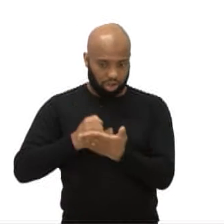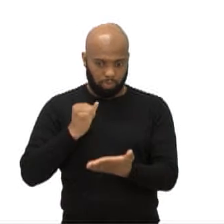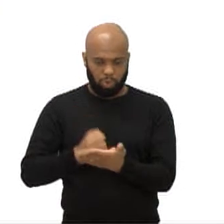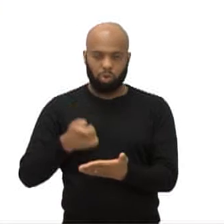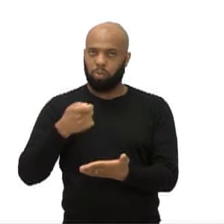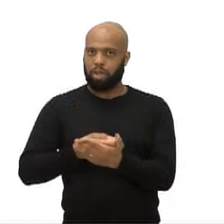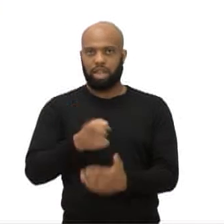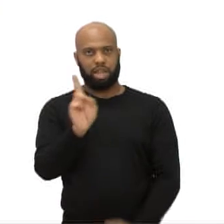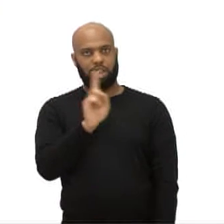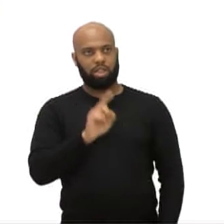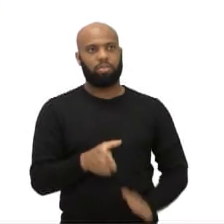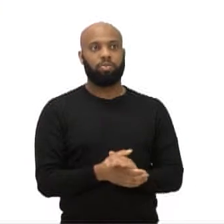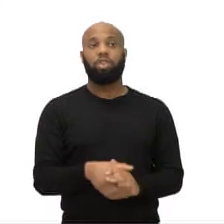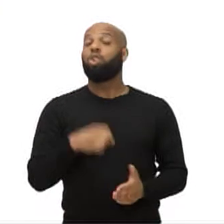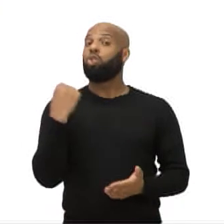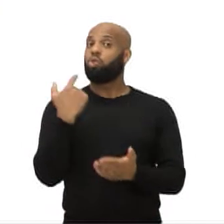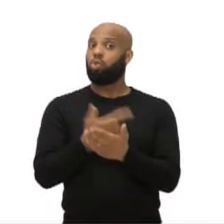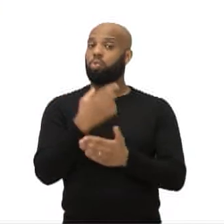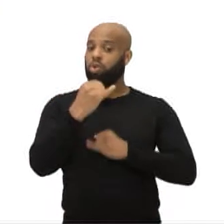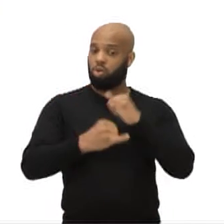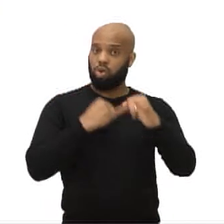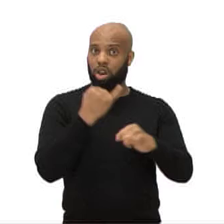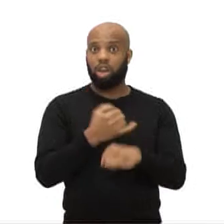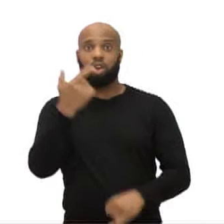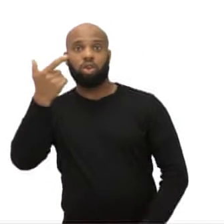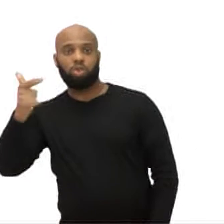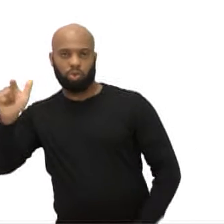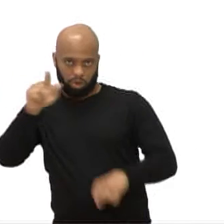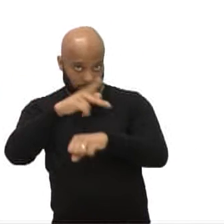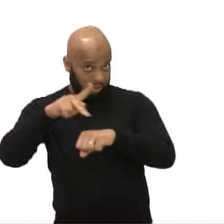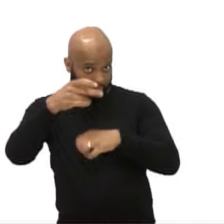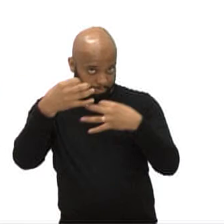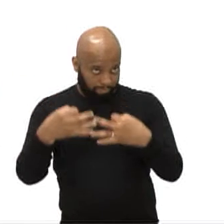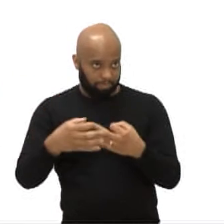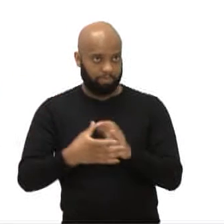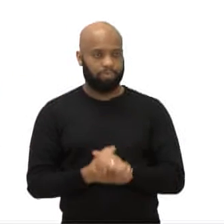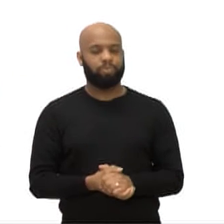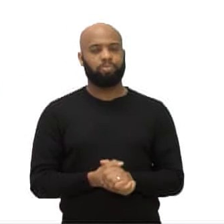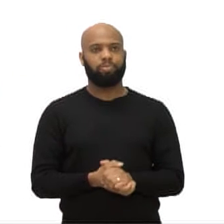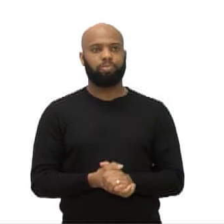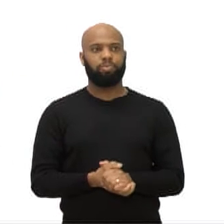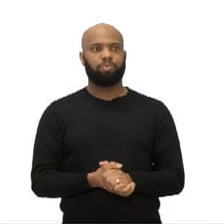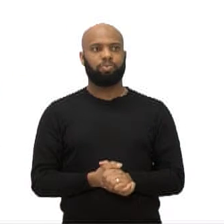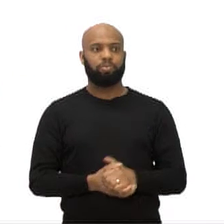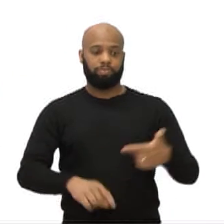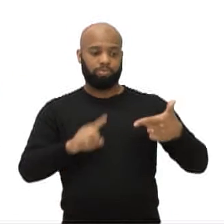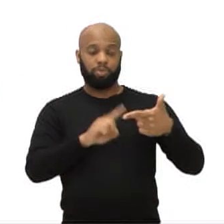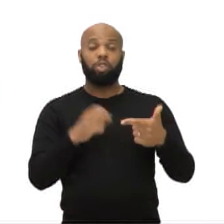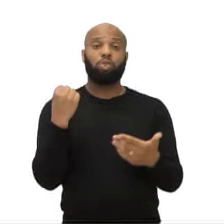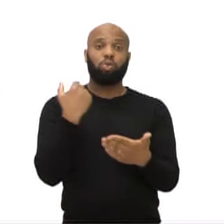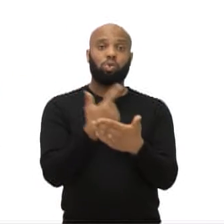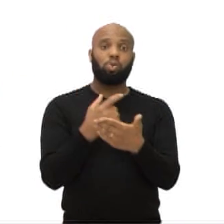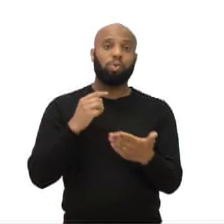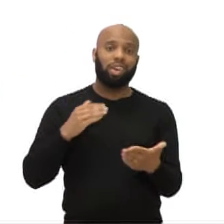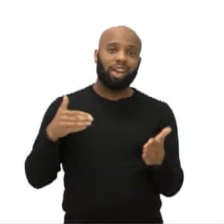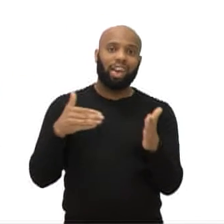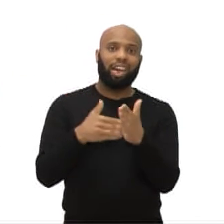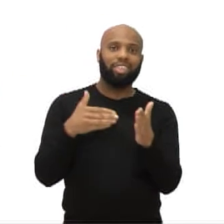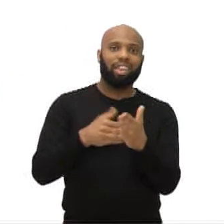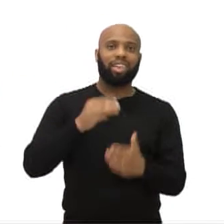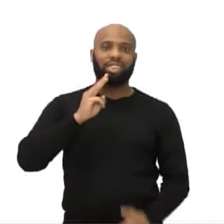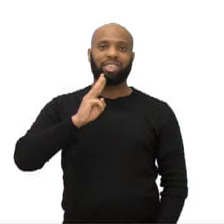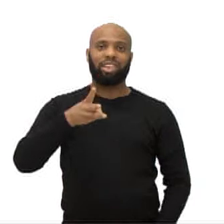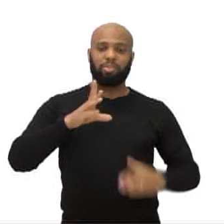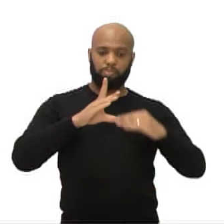da regra. Compra online de outro país. Para compras de até $3.000, imposto é